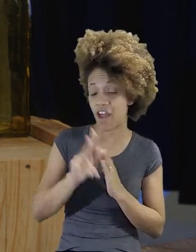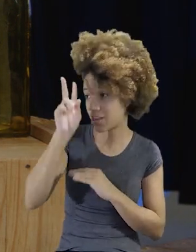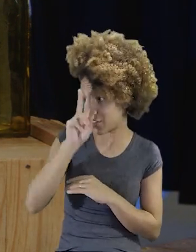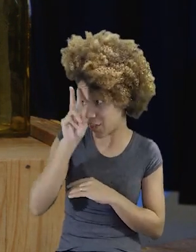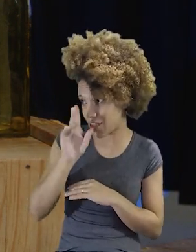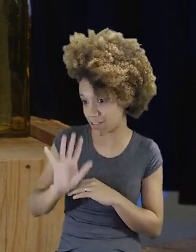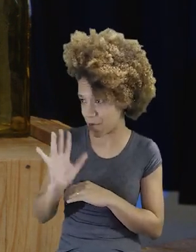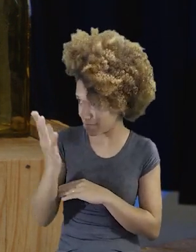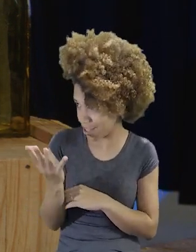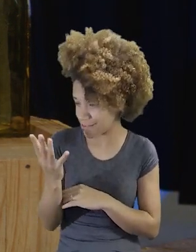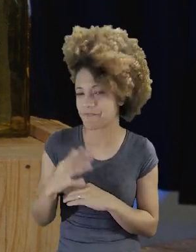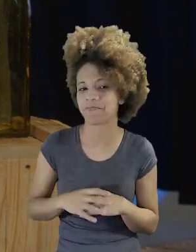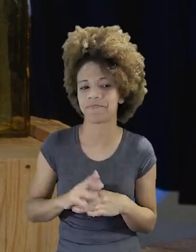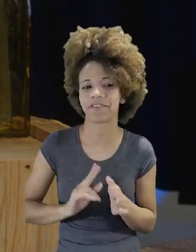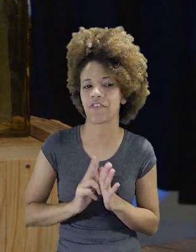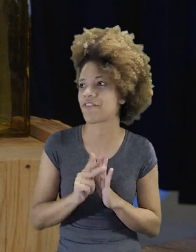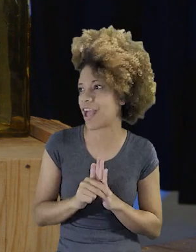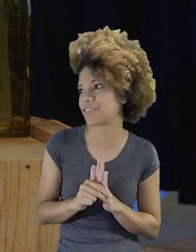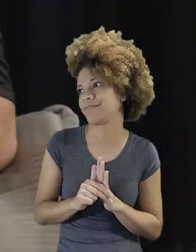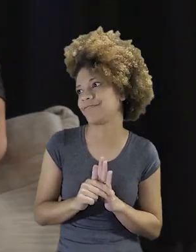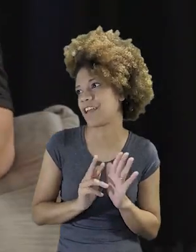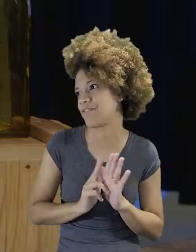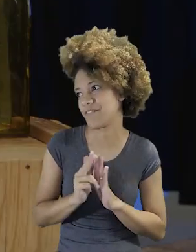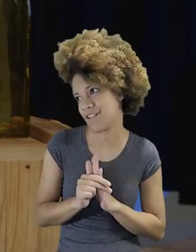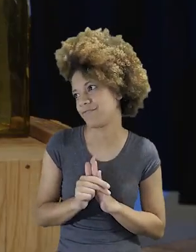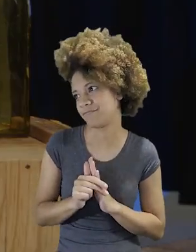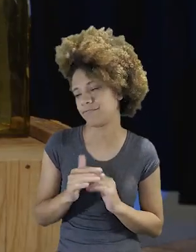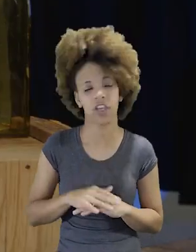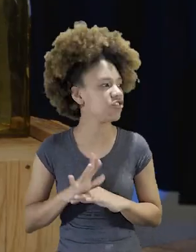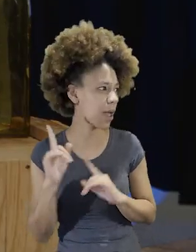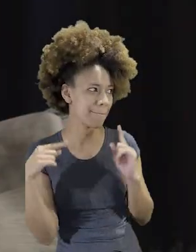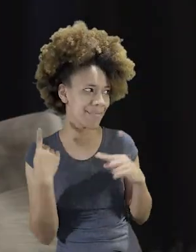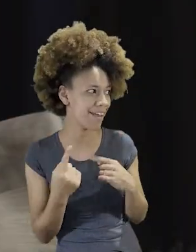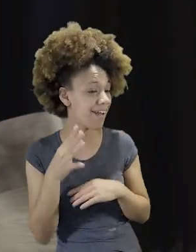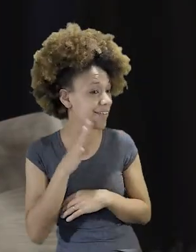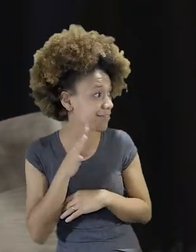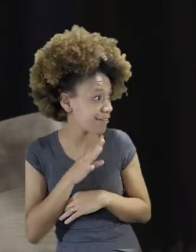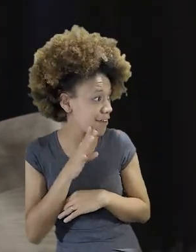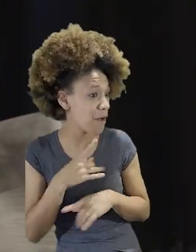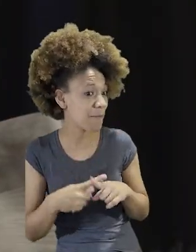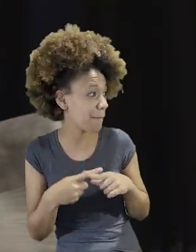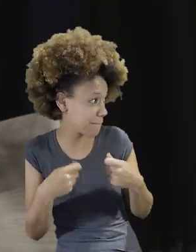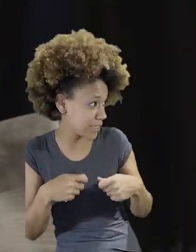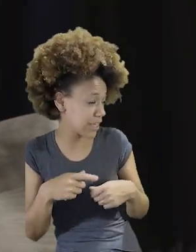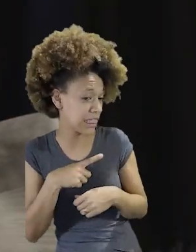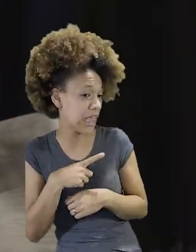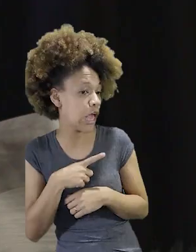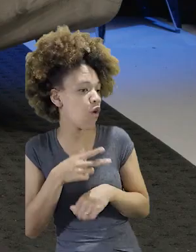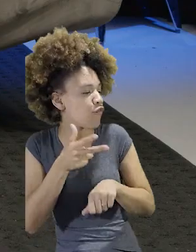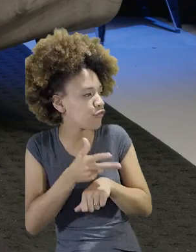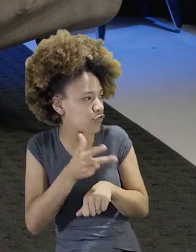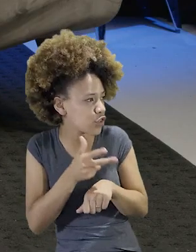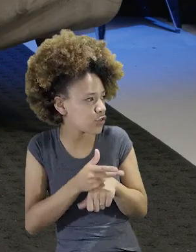são várias histórias que rolam em São Paulo tá ligado sobre vários pontos de vista já já pirei é muito legal que eu precisava